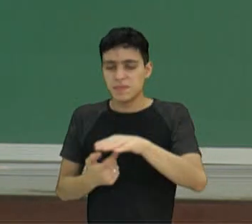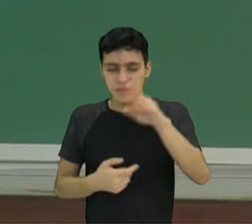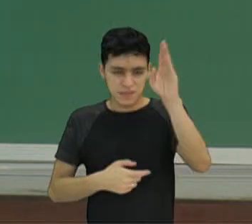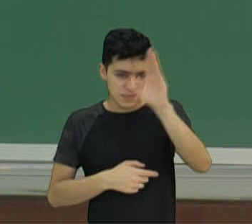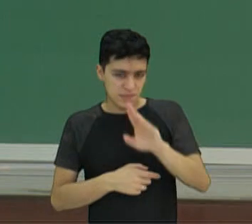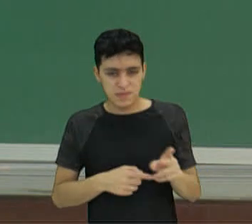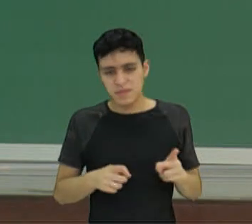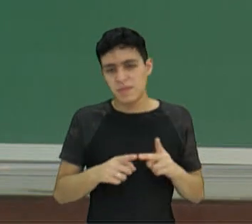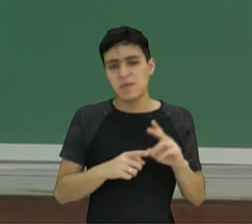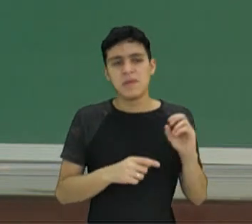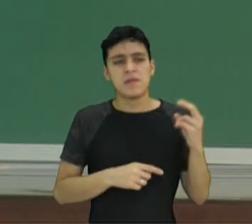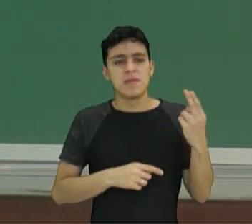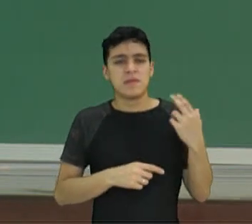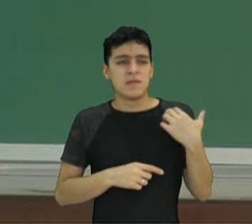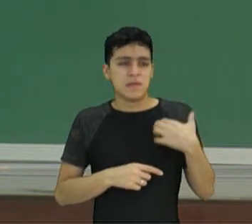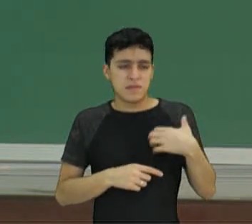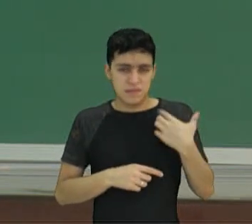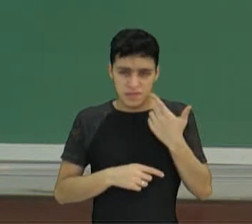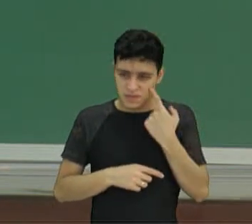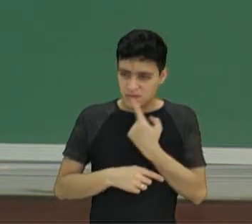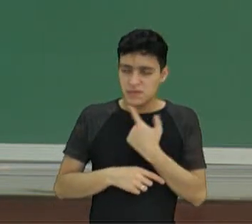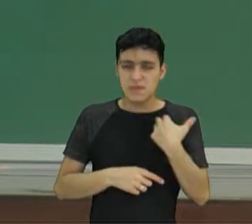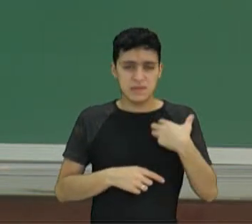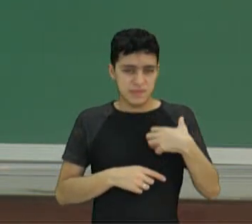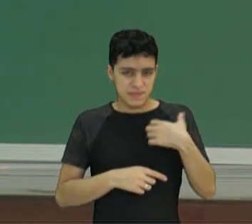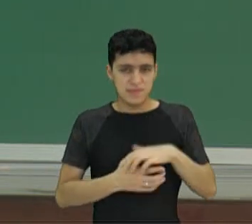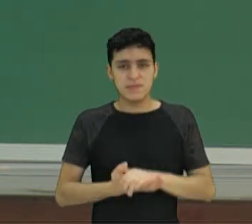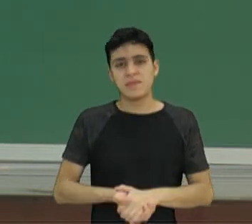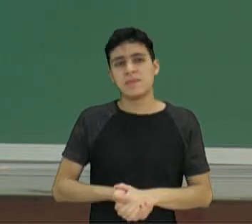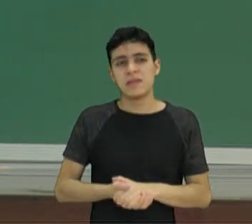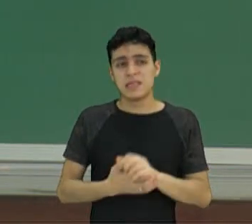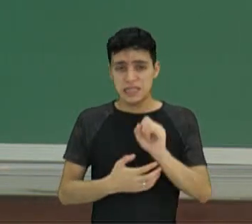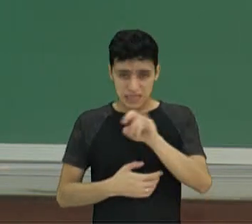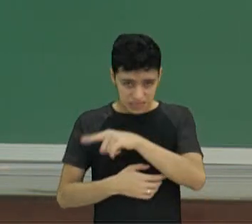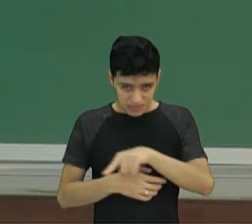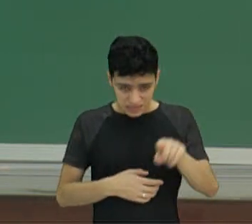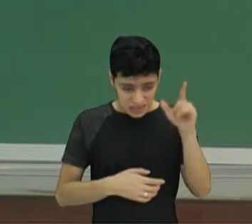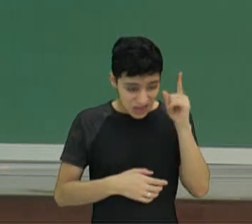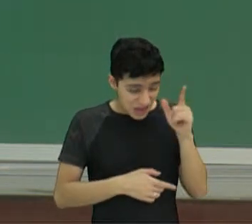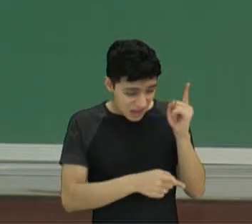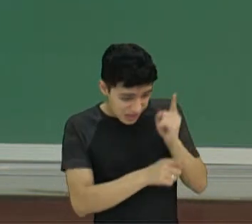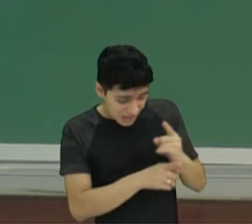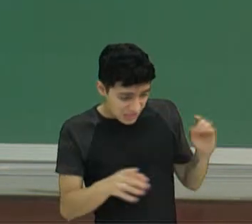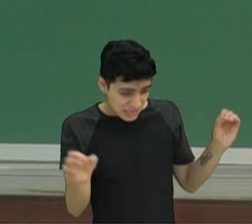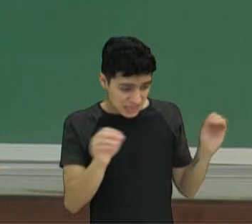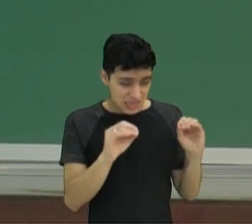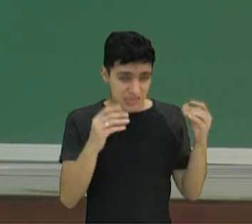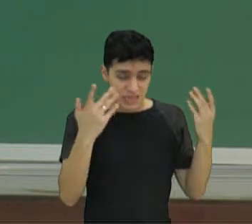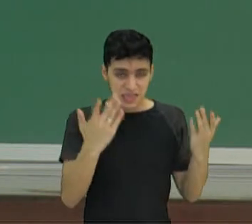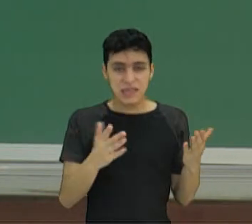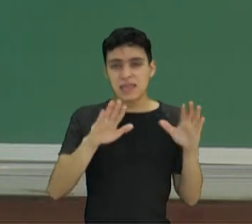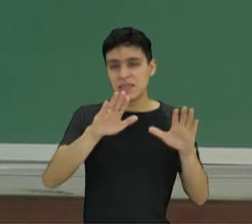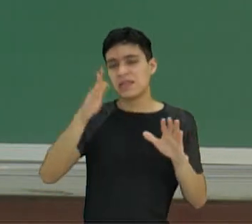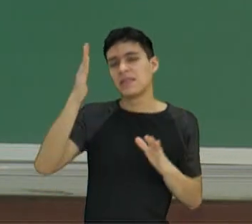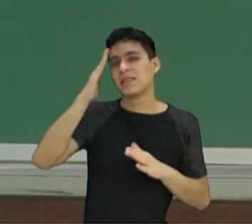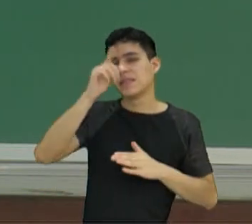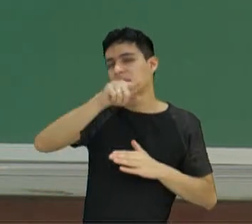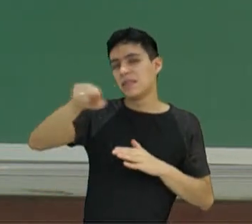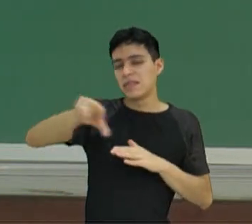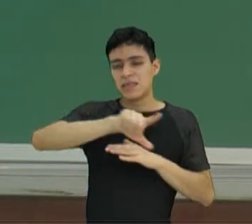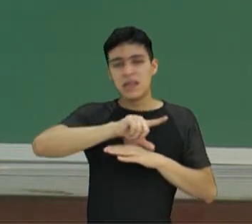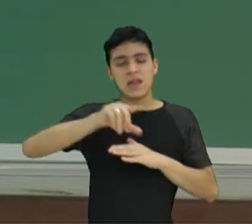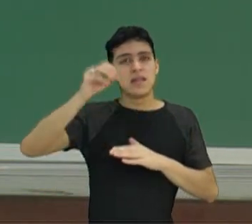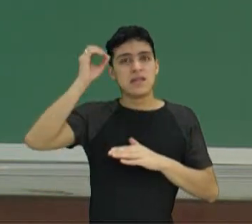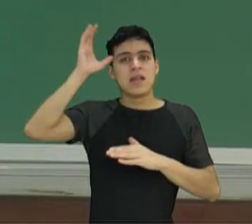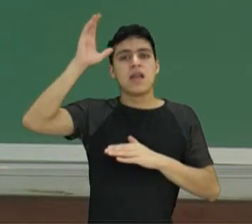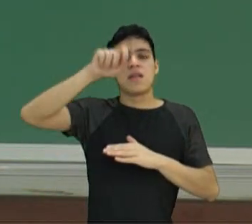or Argentina? Argentina. Mesmo se você não consegue achar aqui exatamente, para você que tem um conhecimento